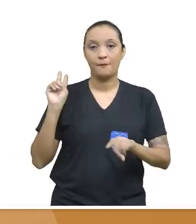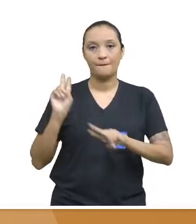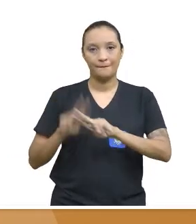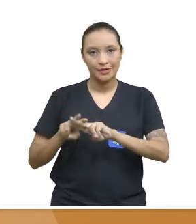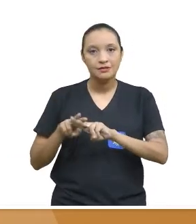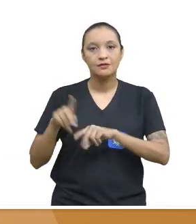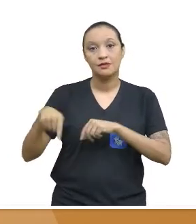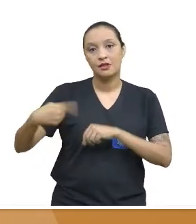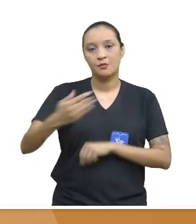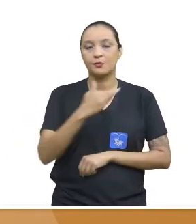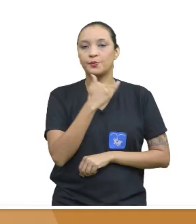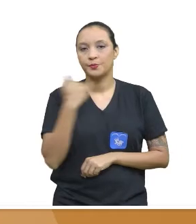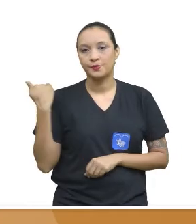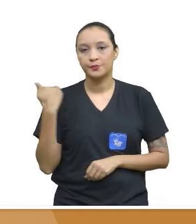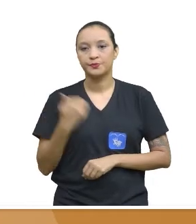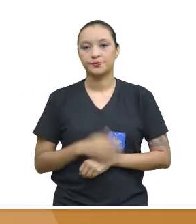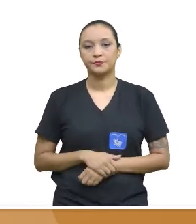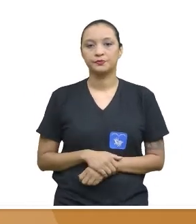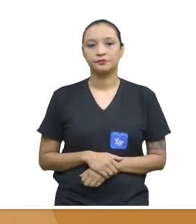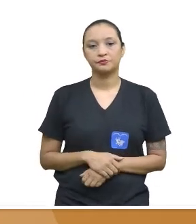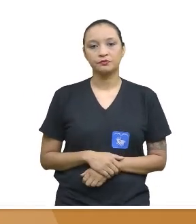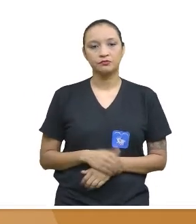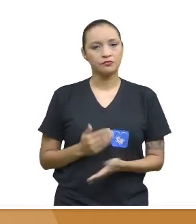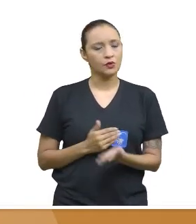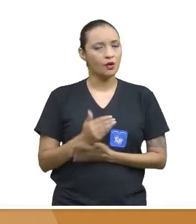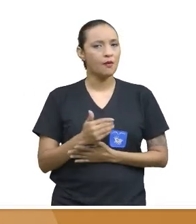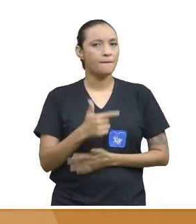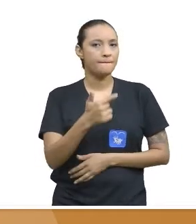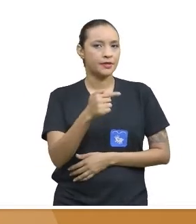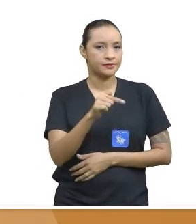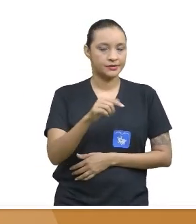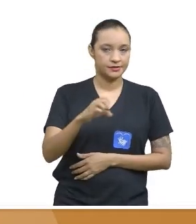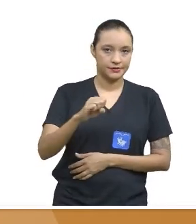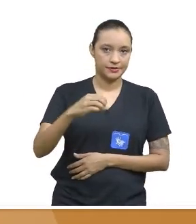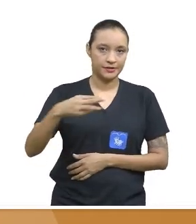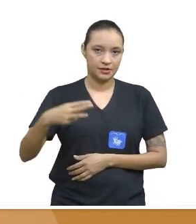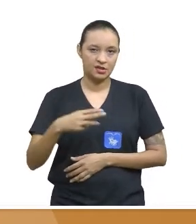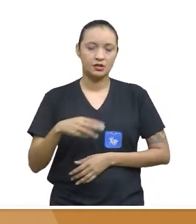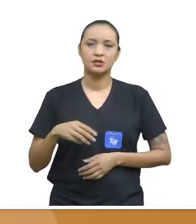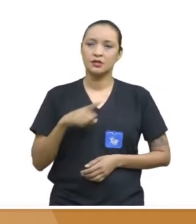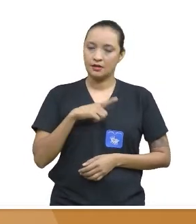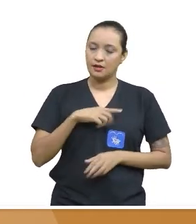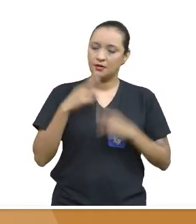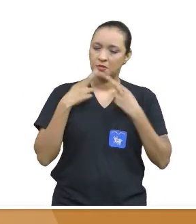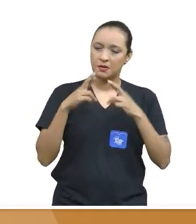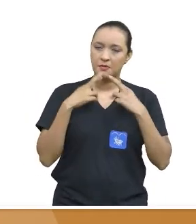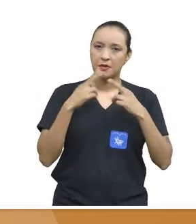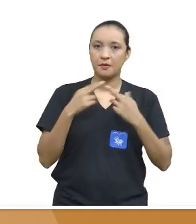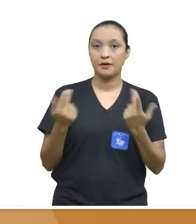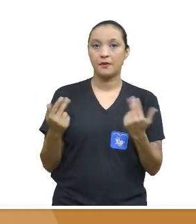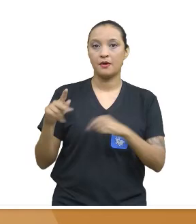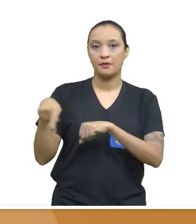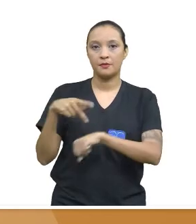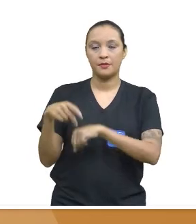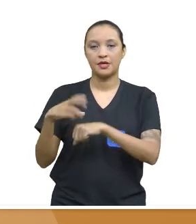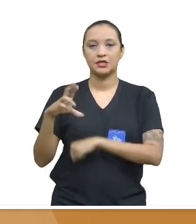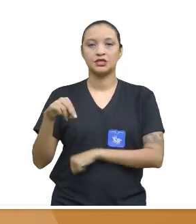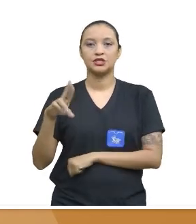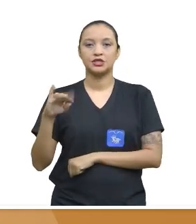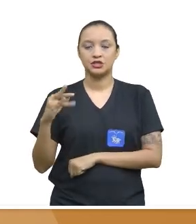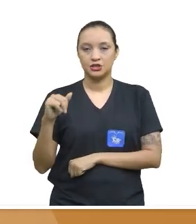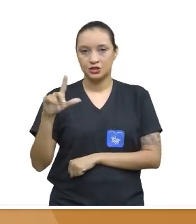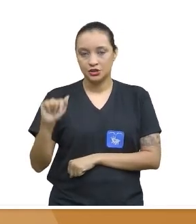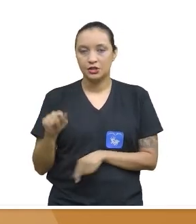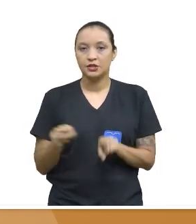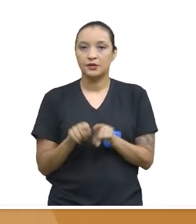executado. Então, a partir de 1783, revoltas semelhantes ocorreram na Venezuela e no Chile. Senhores, um elemento